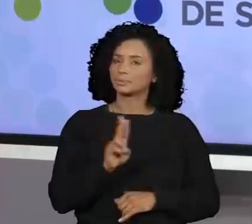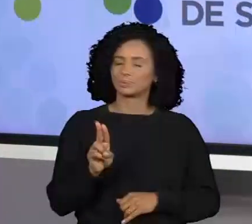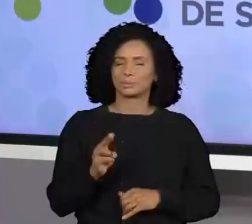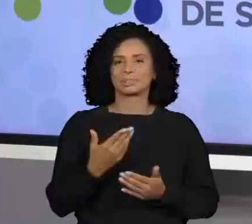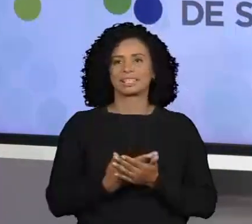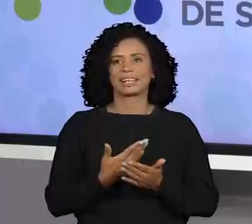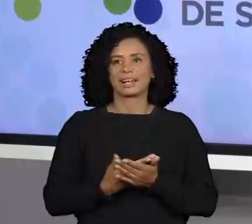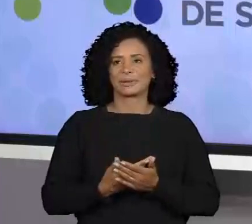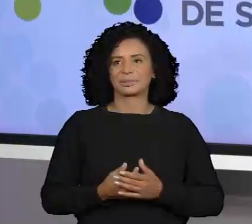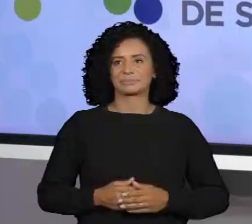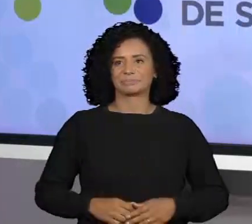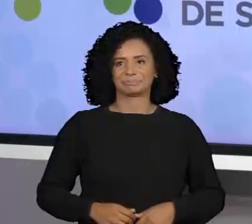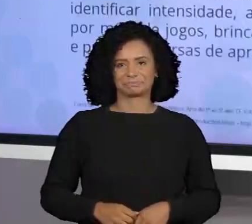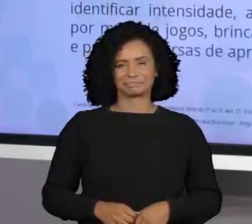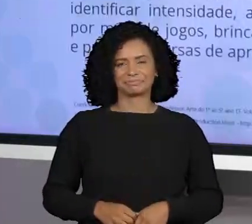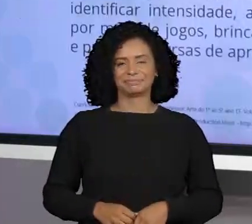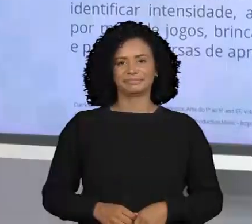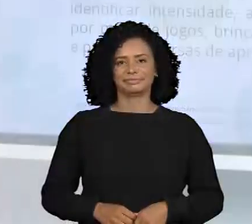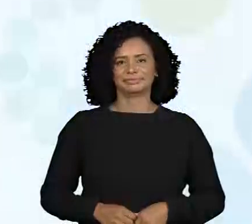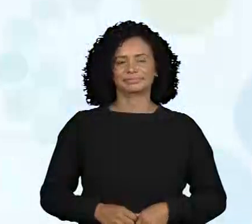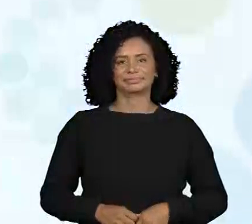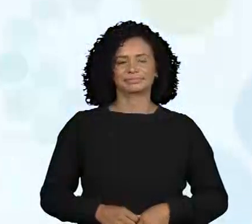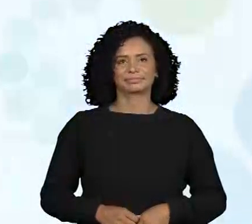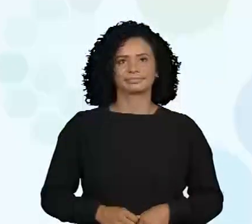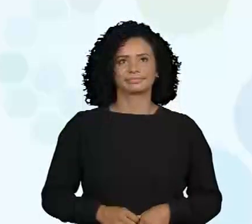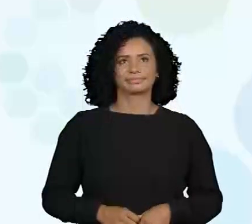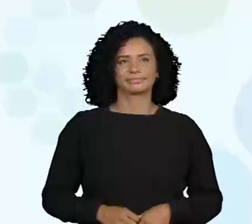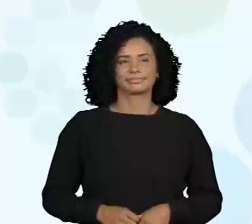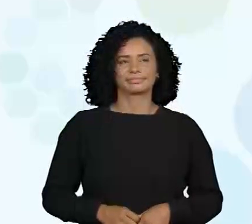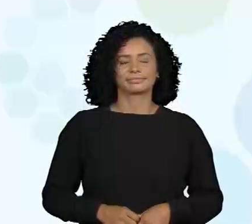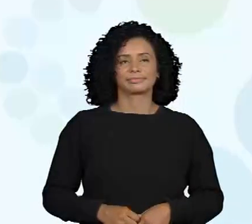hoje a chorar elementos